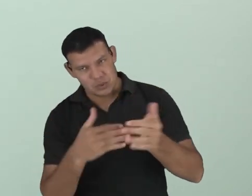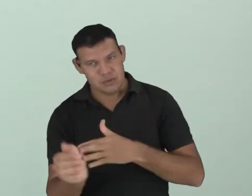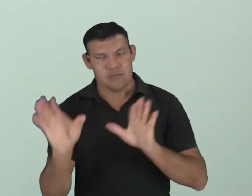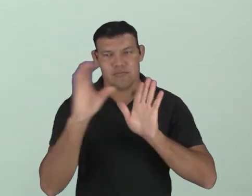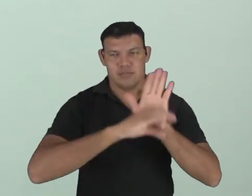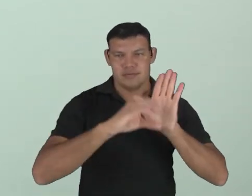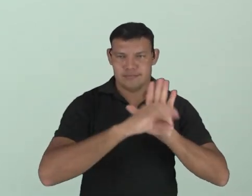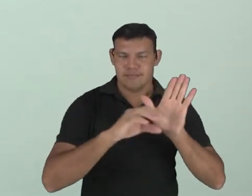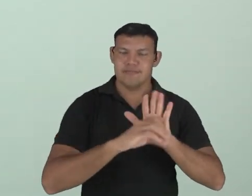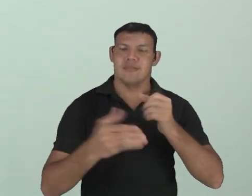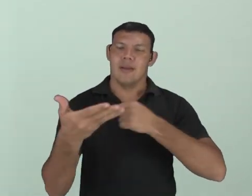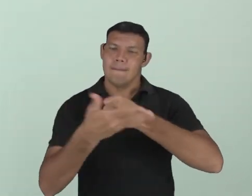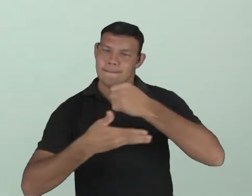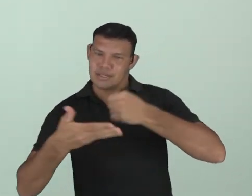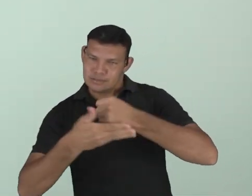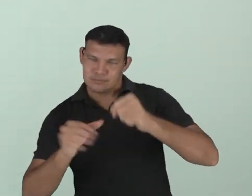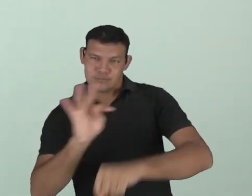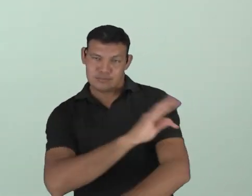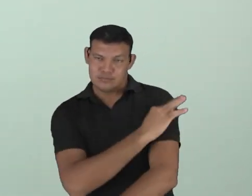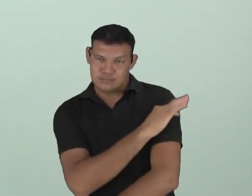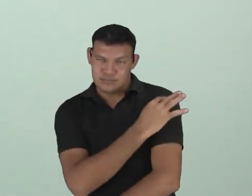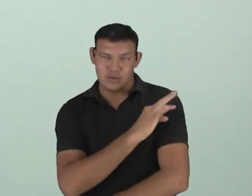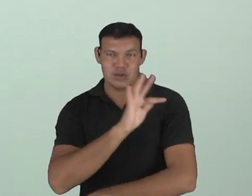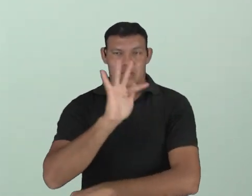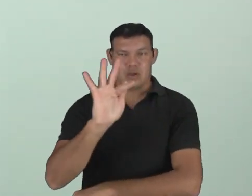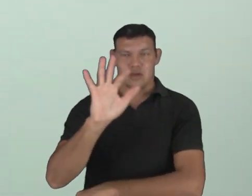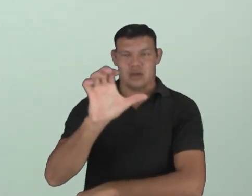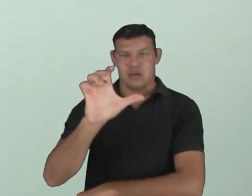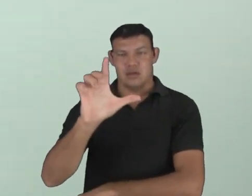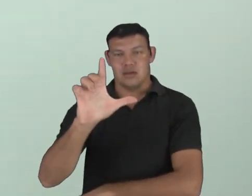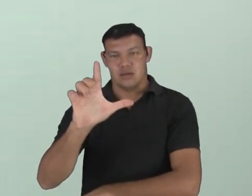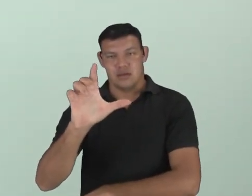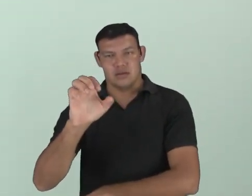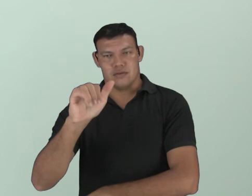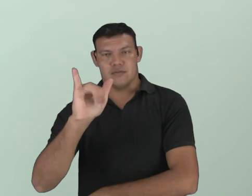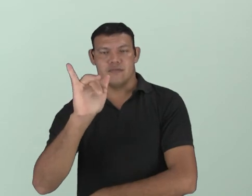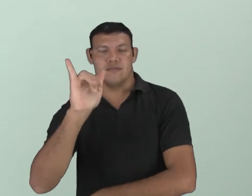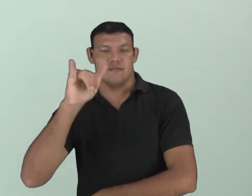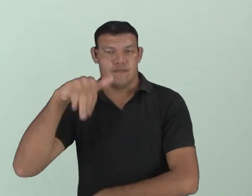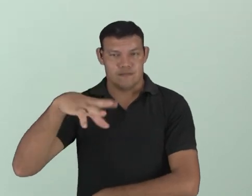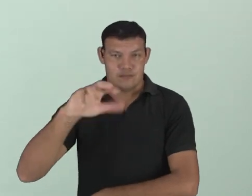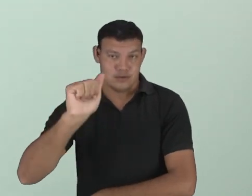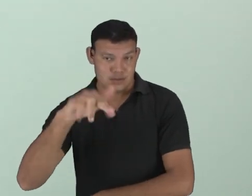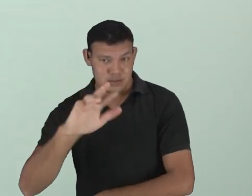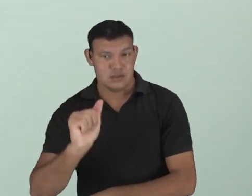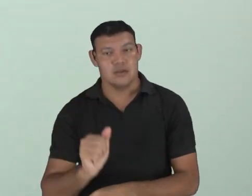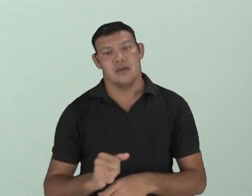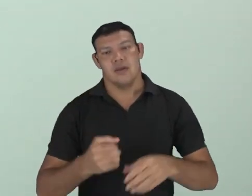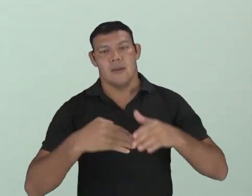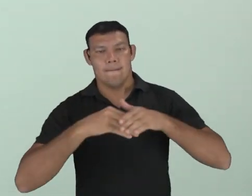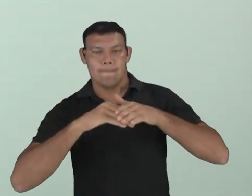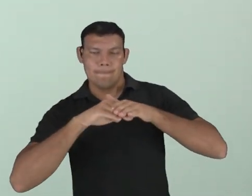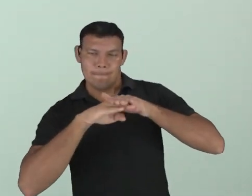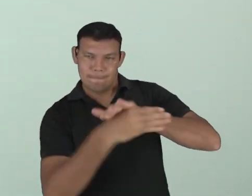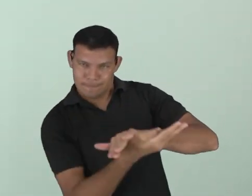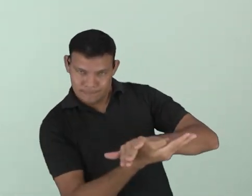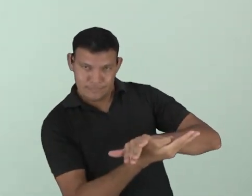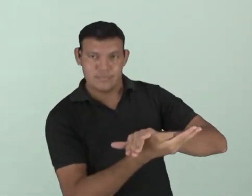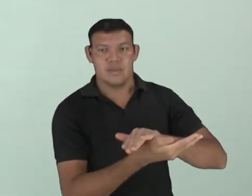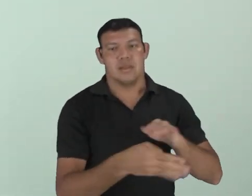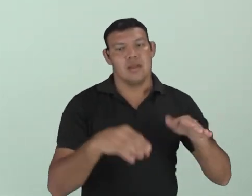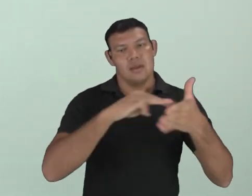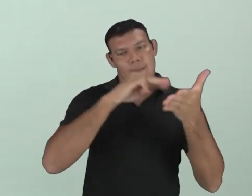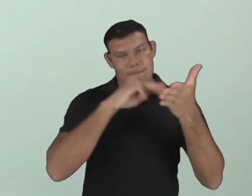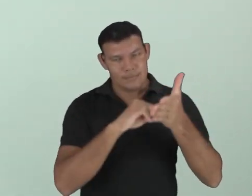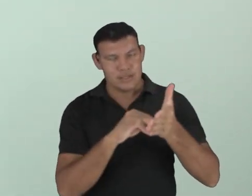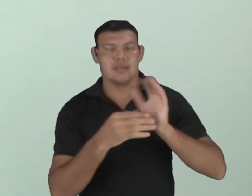conteúdos baseados no método Feynman. Então, revisando a nossa aula de hoje, a gente viu métodos e hábitos. Só para lembrar que, além